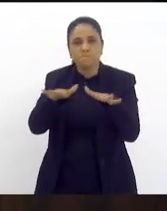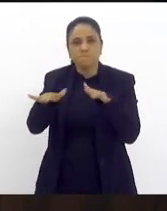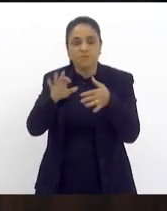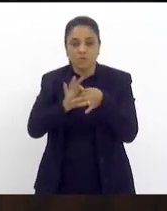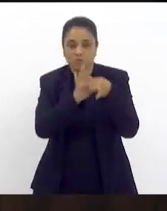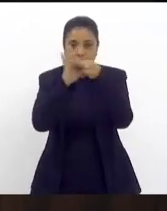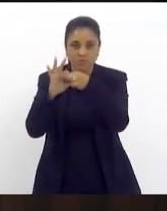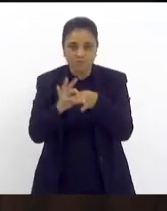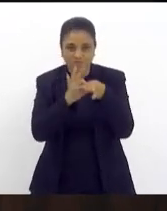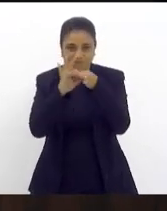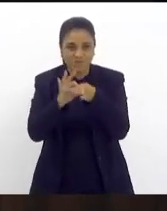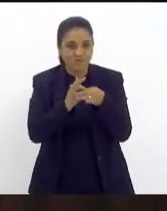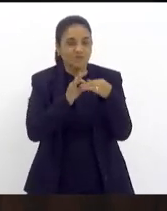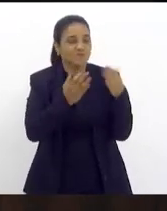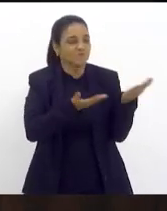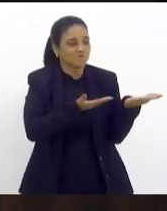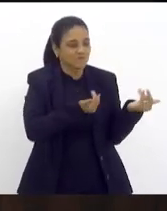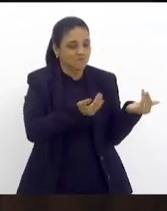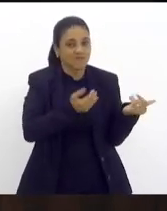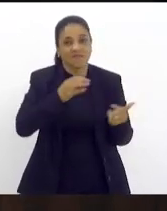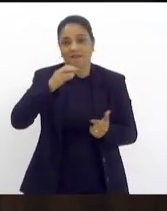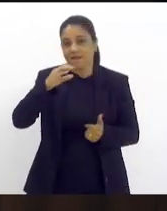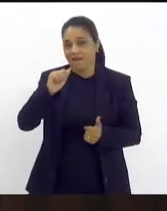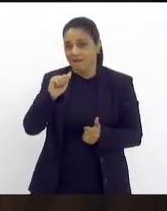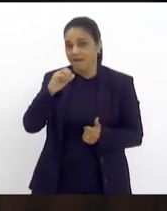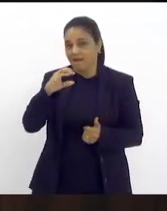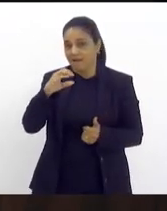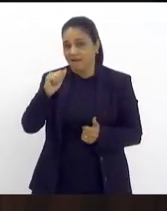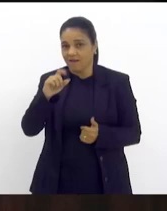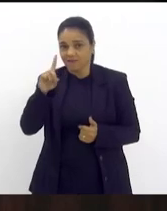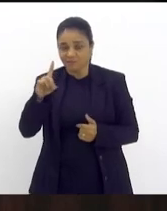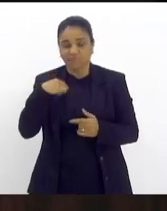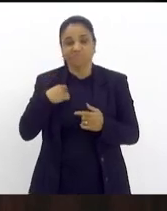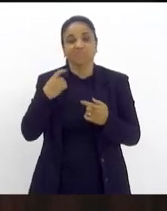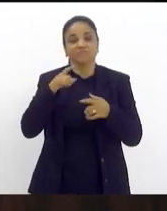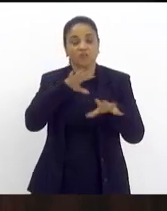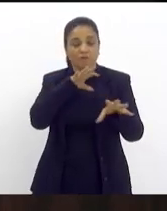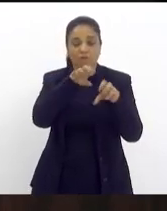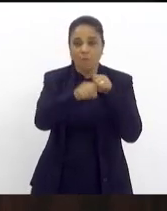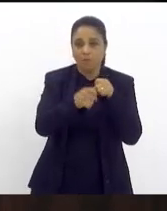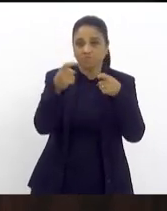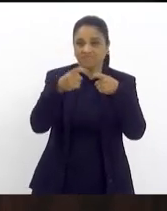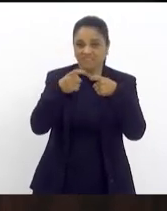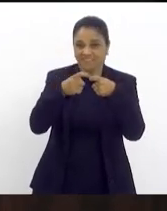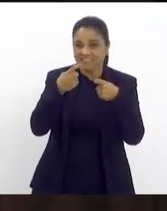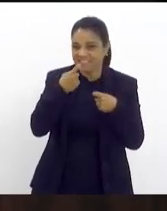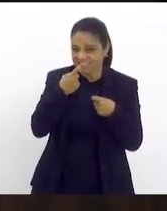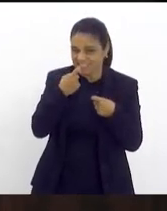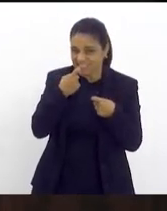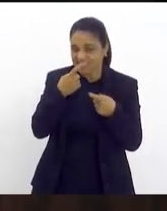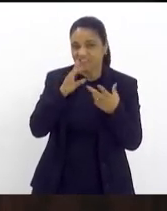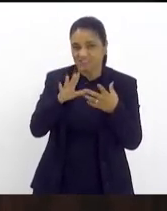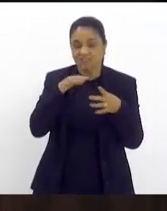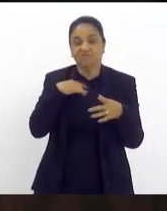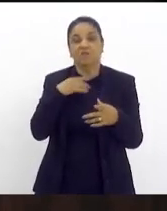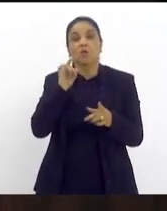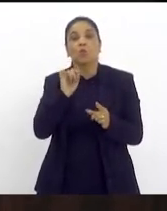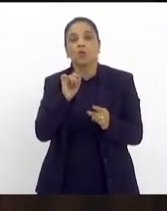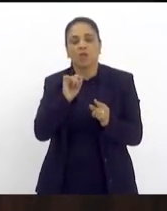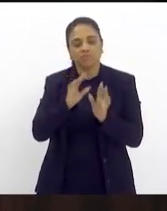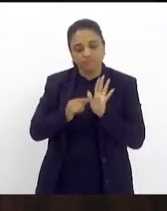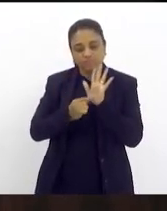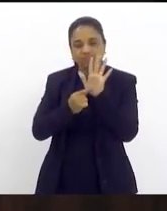de Mocidade, da CAD. Cirurgião dentista, por formação, sua maior vocação é servir o